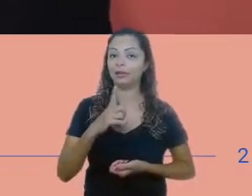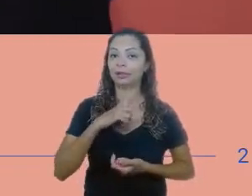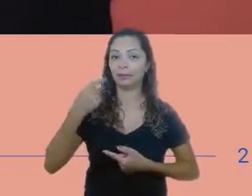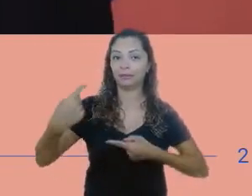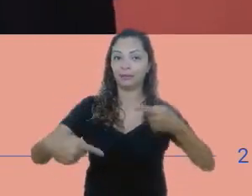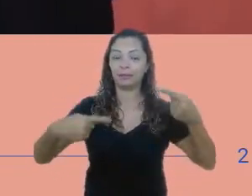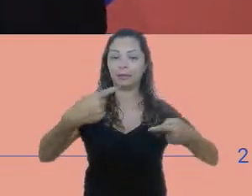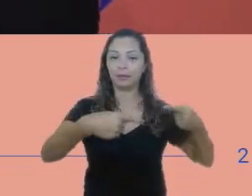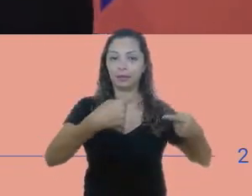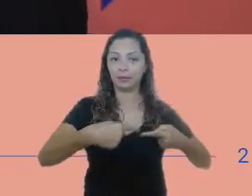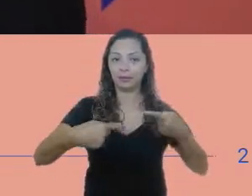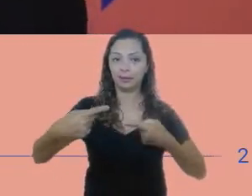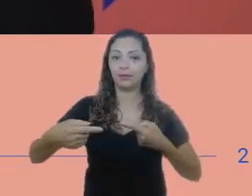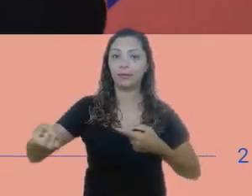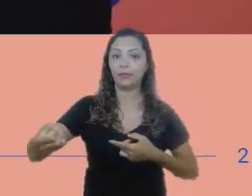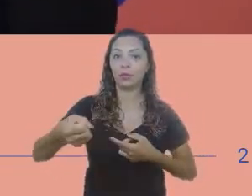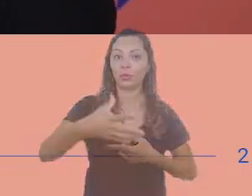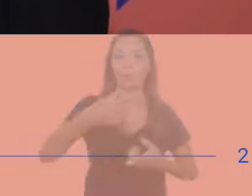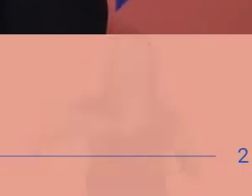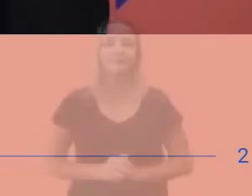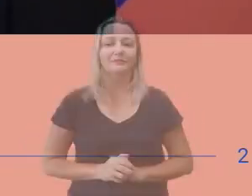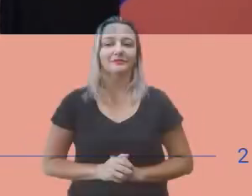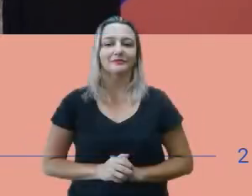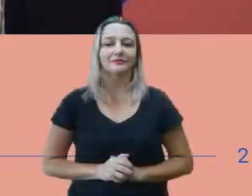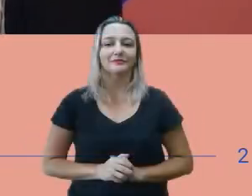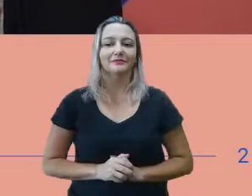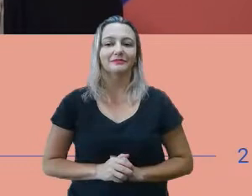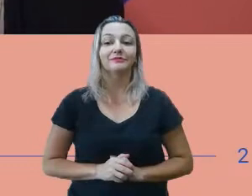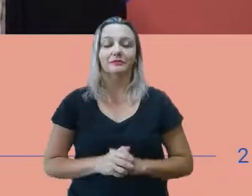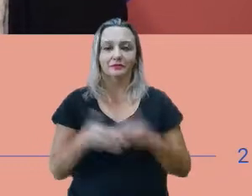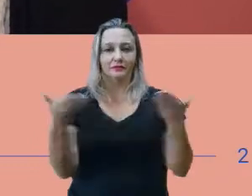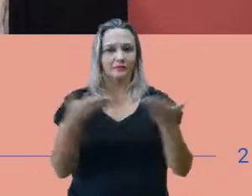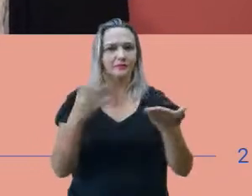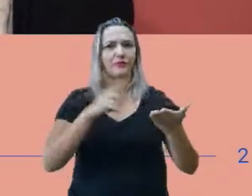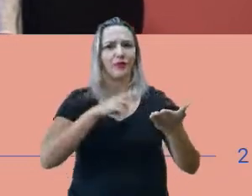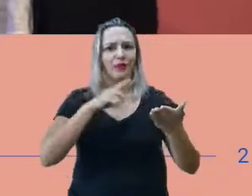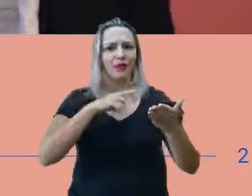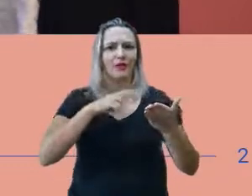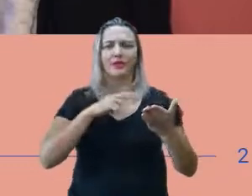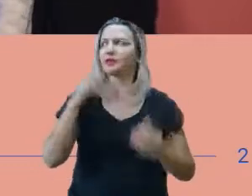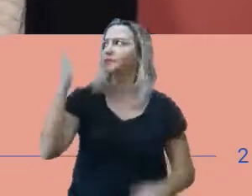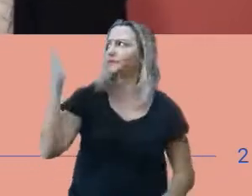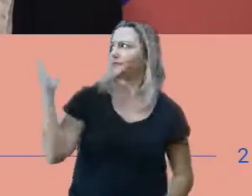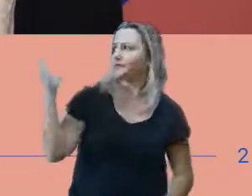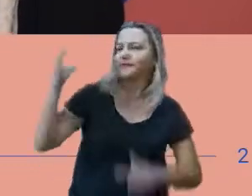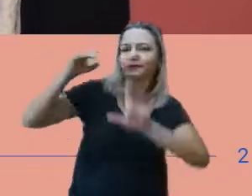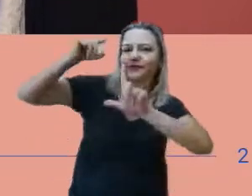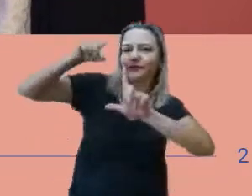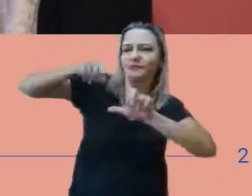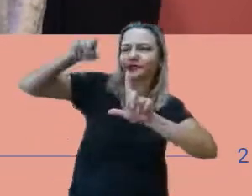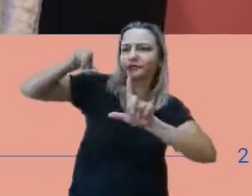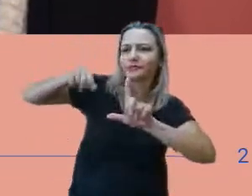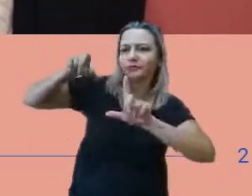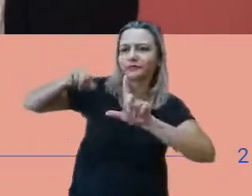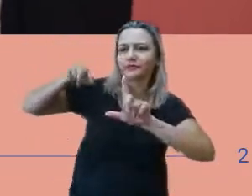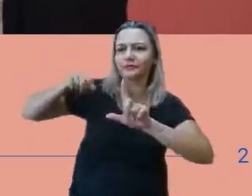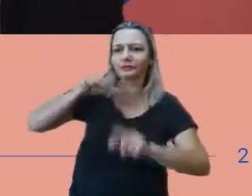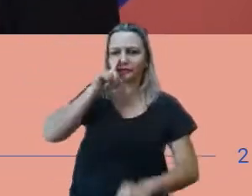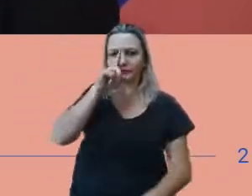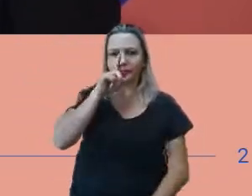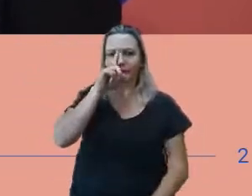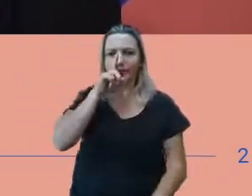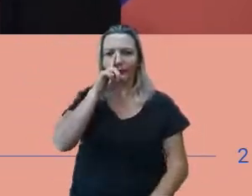é aquela realidade lá dos riscos lineares que faz com que empresas e governos comecem a se